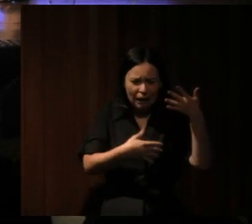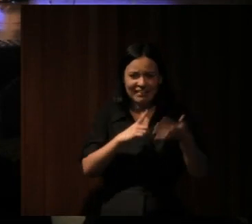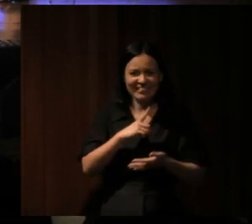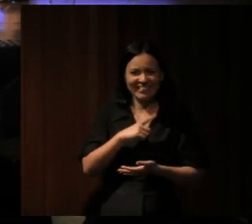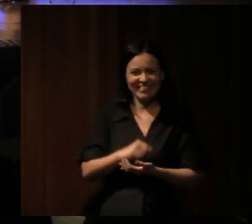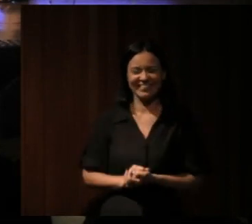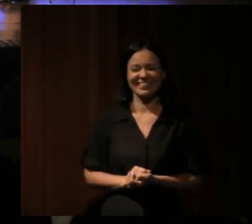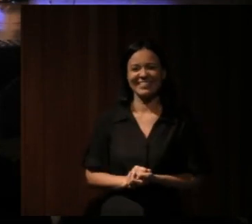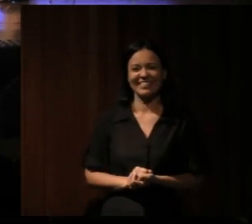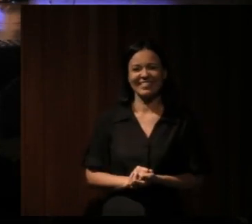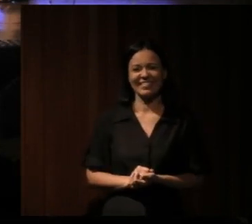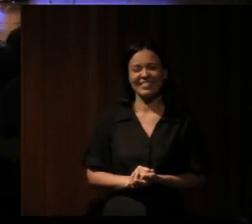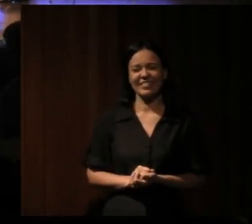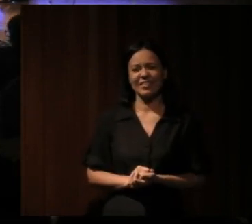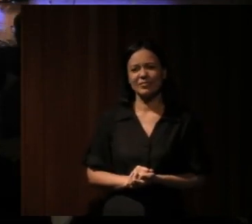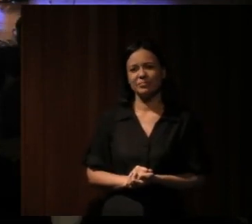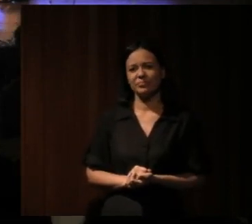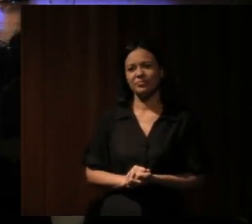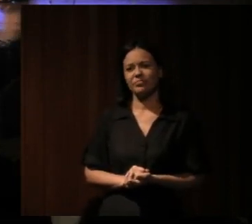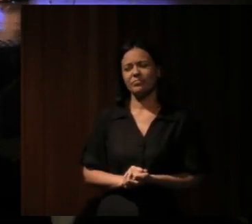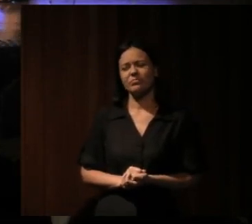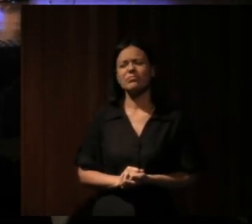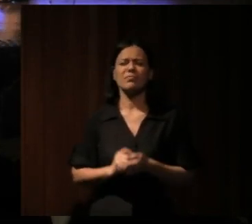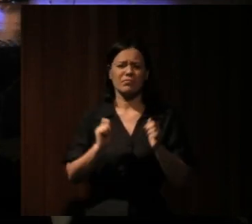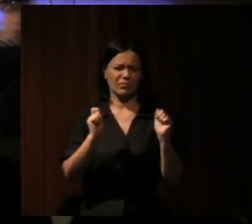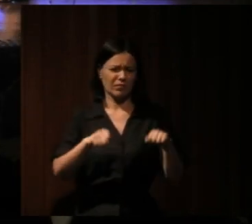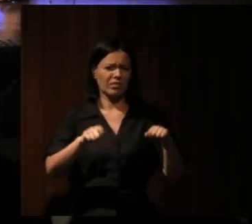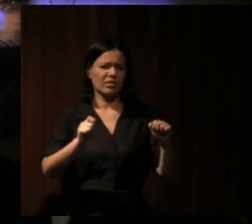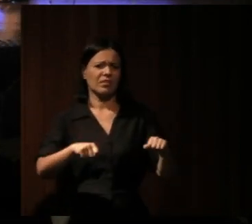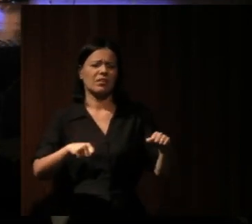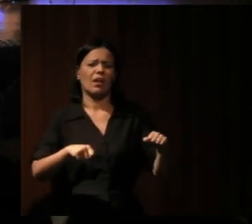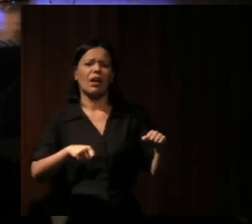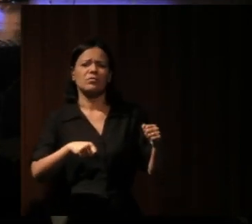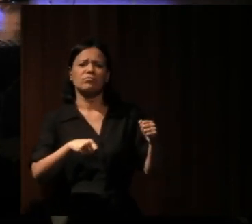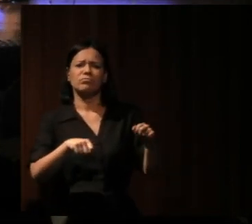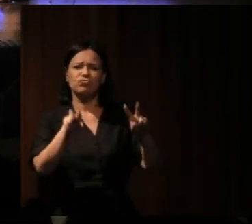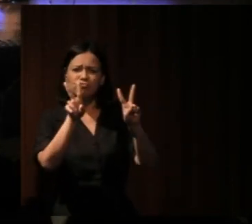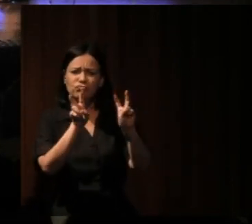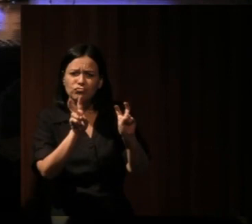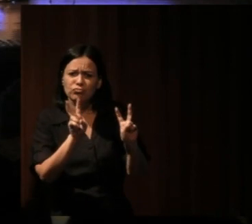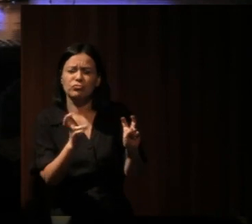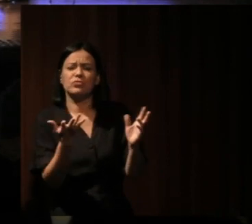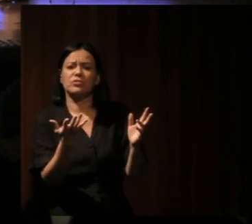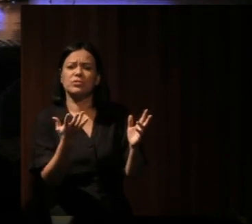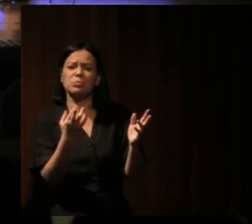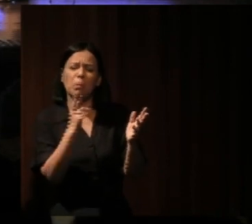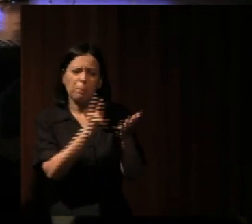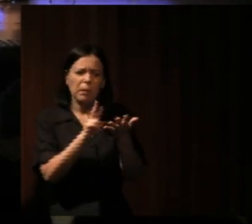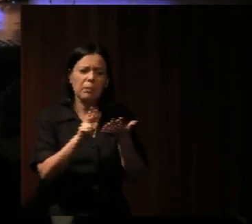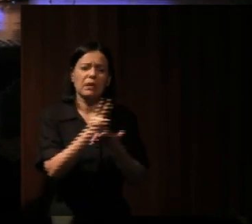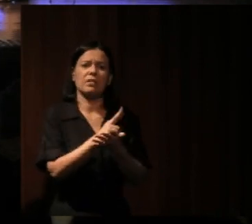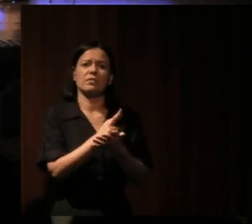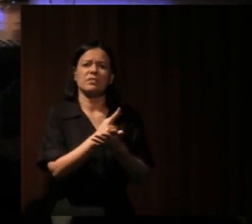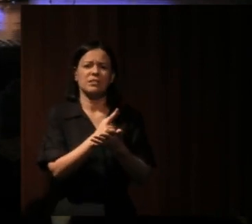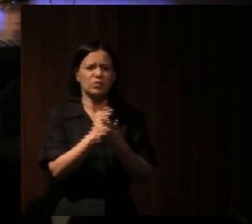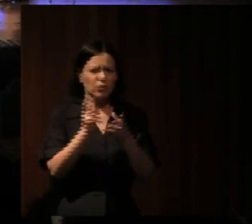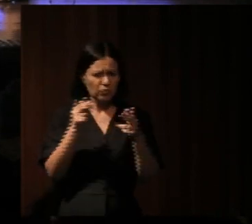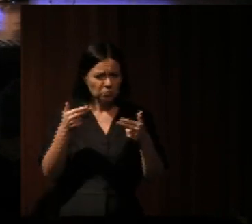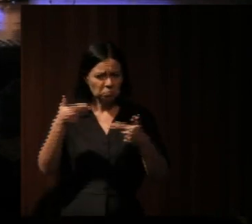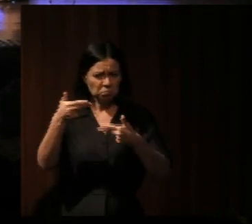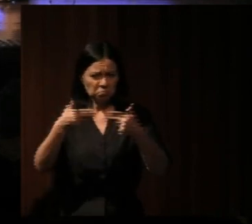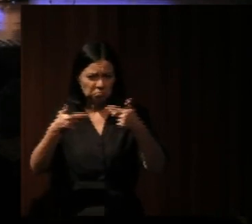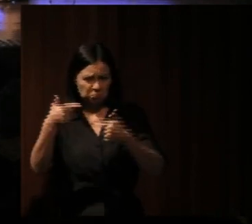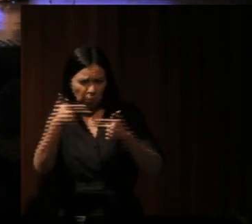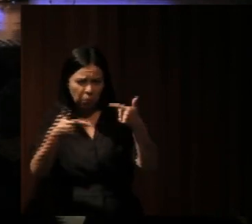acho que existem outros tipos de matérias paralelas também que podem ser feitas né de coberturas ali que não são especificamente ligadas ao ao ataque em si que também acho que também